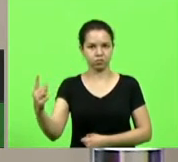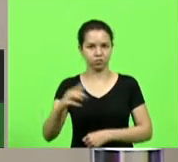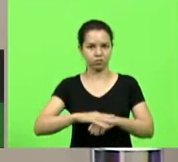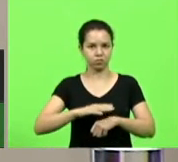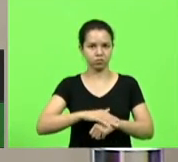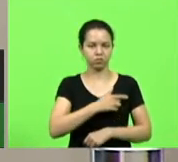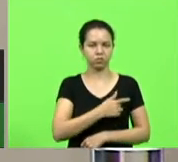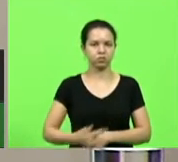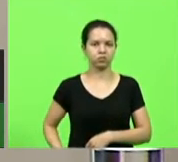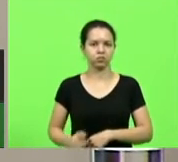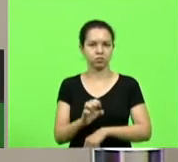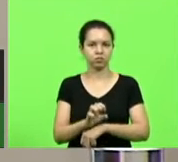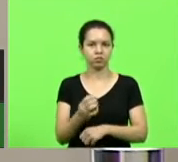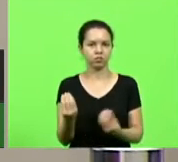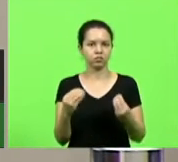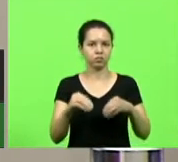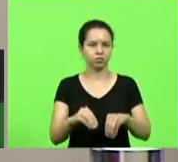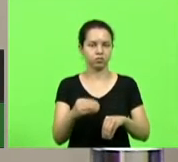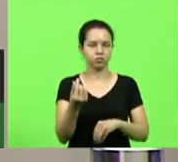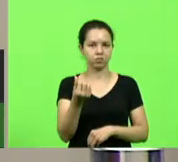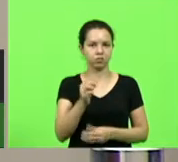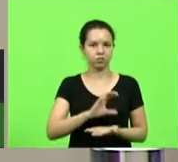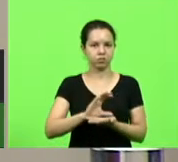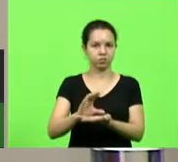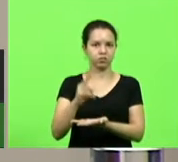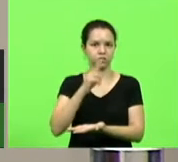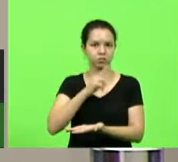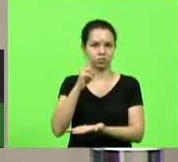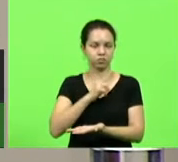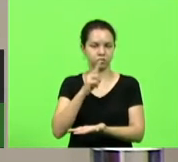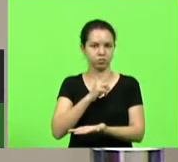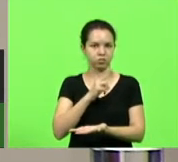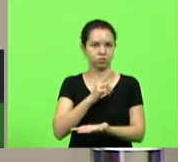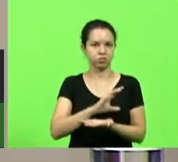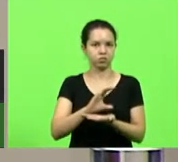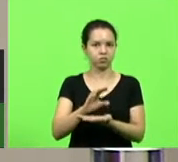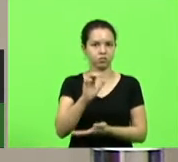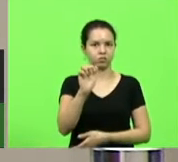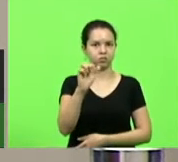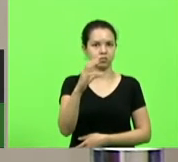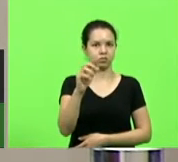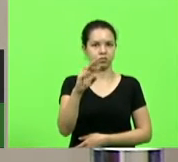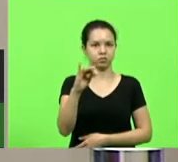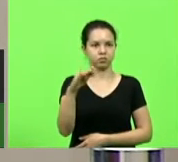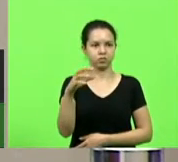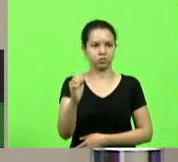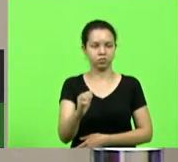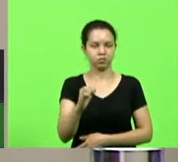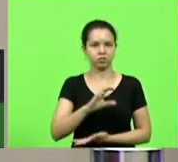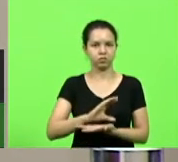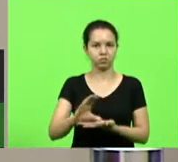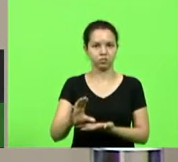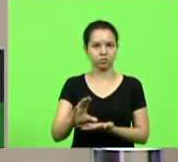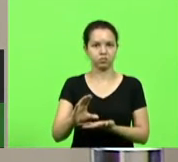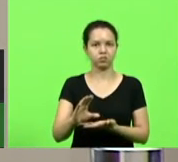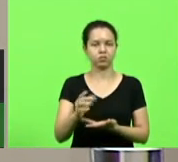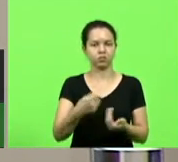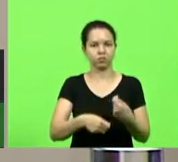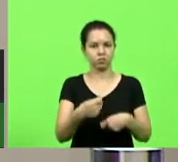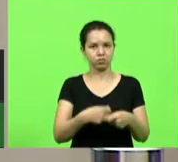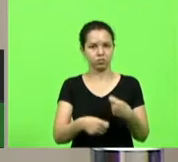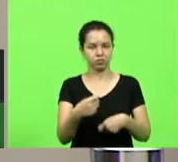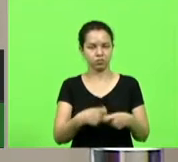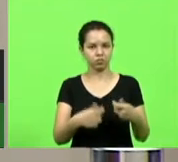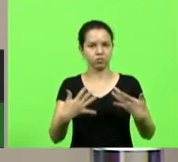Estado. Institui o auxílio emergencial denominado Auxílio Catarina para enfrentamento das consequências econômicas e vulnerabilidades